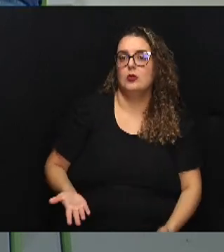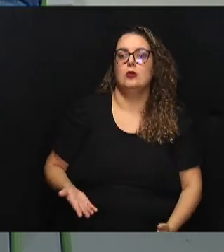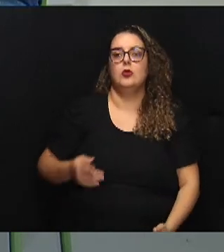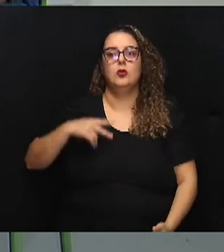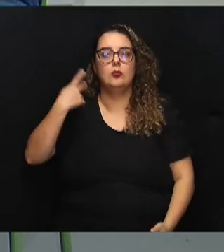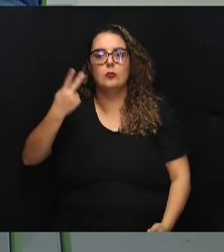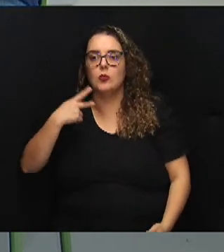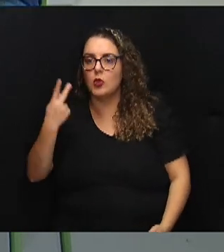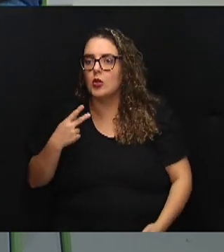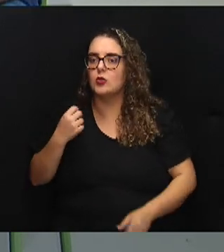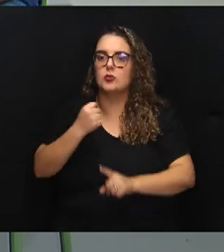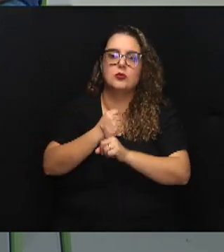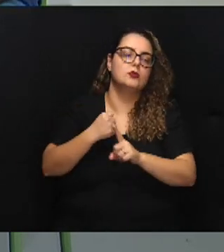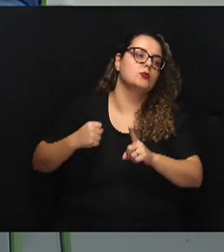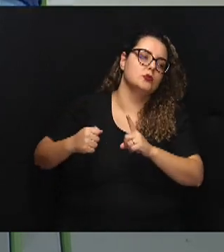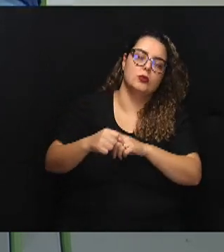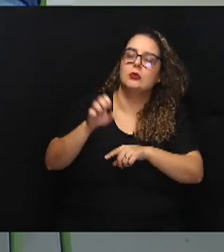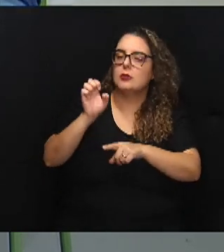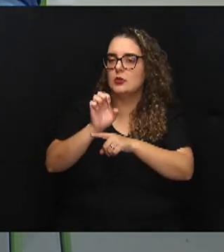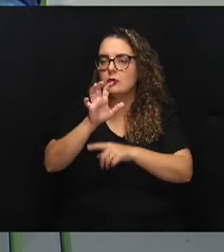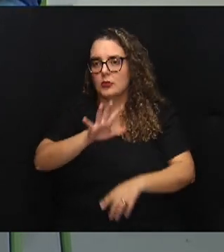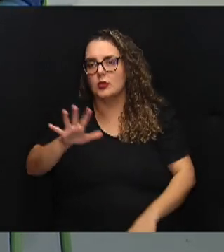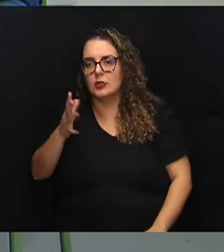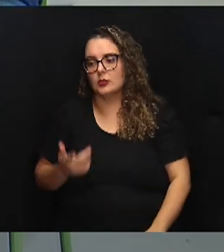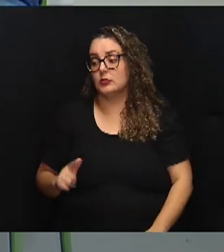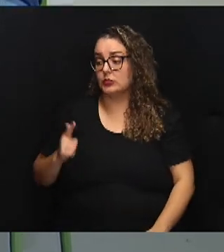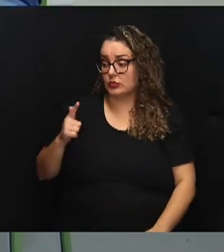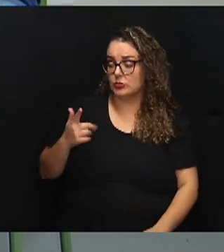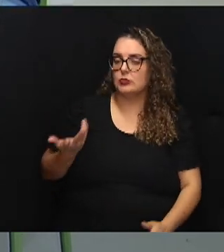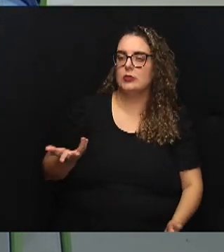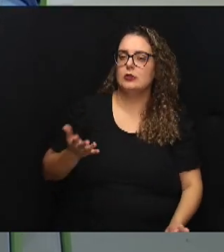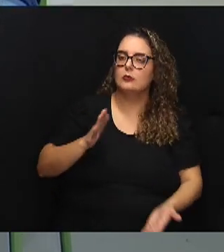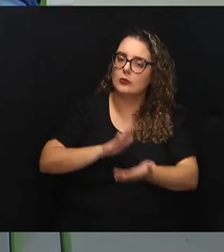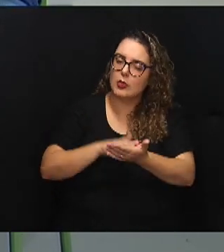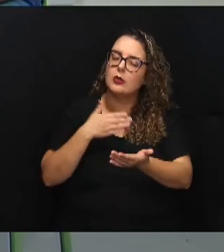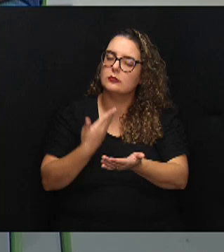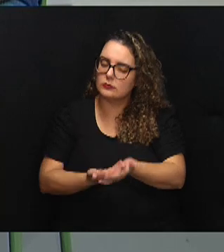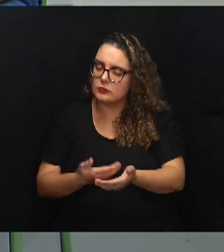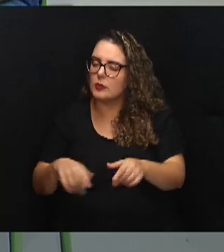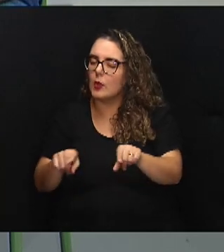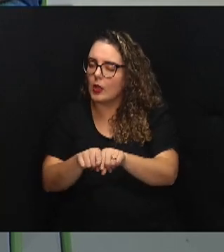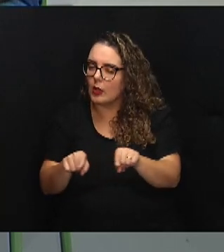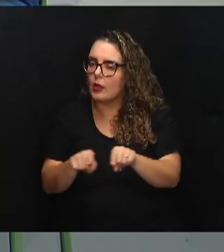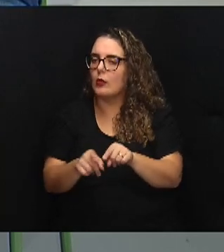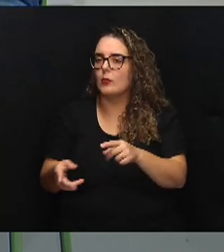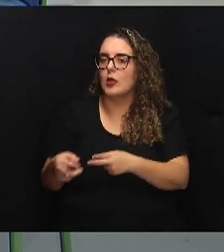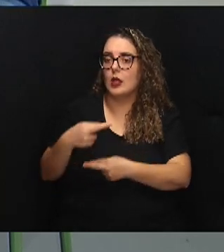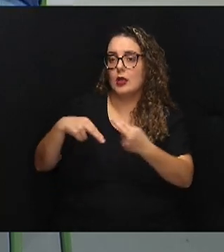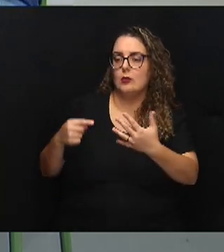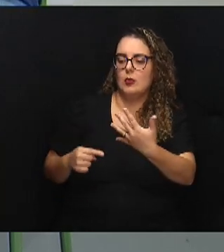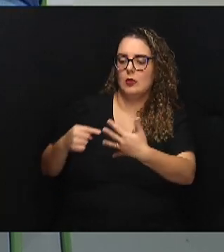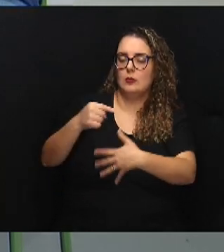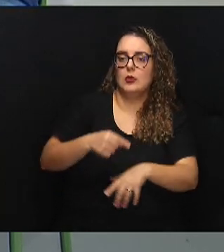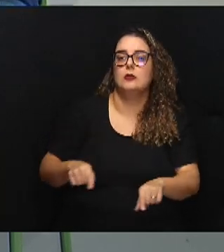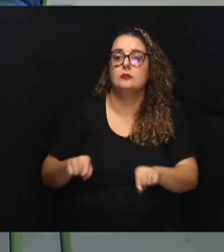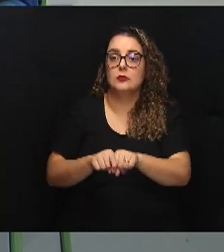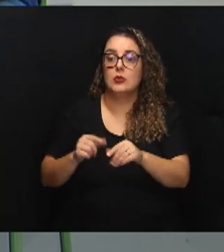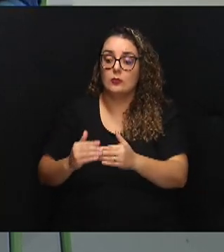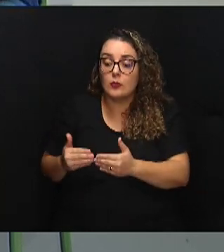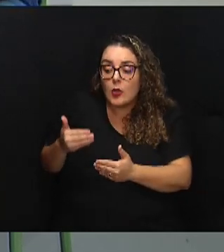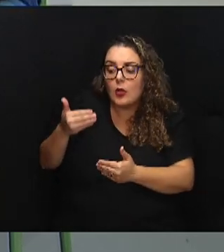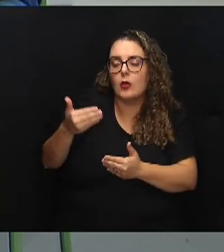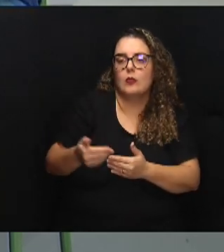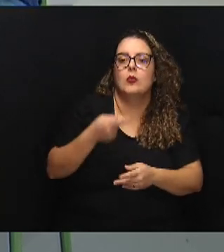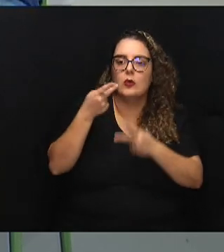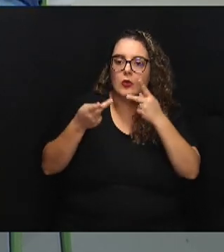política, sobre sociedade, Estado. E a geografia vai trazendo uma leitura também associada a esses pontos, mas extrapolando um pouco para falar